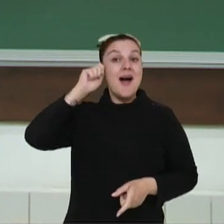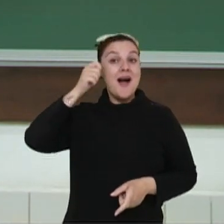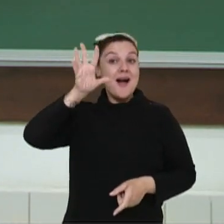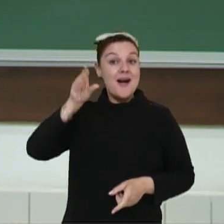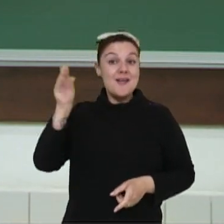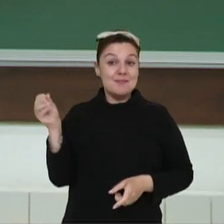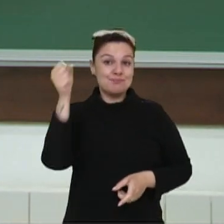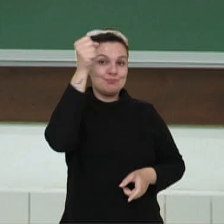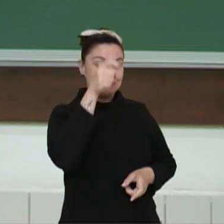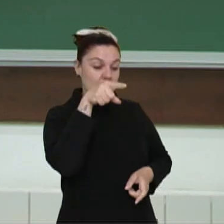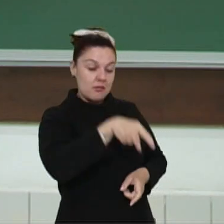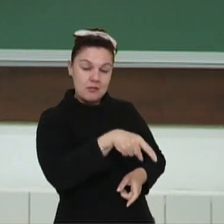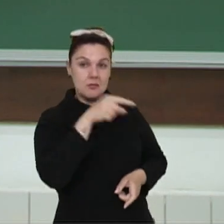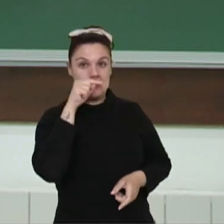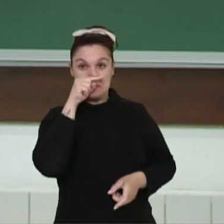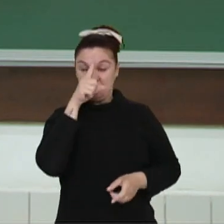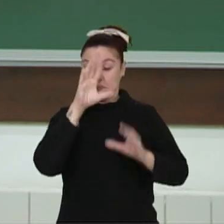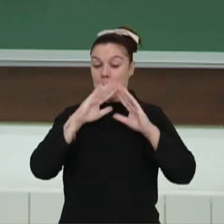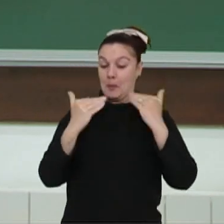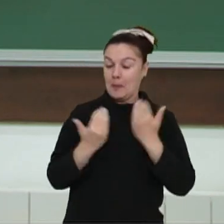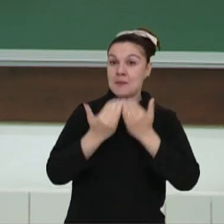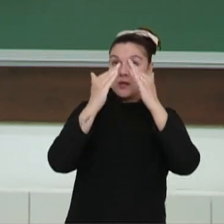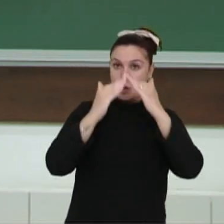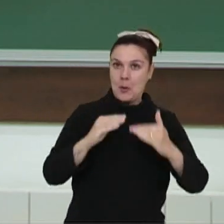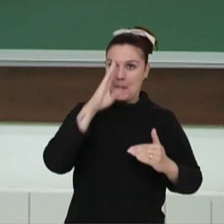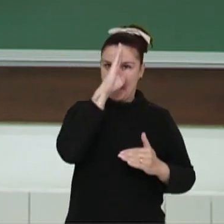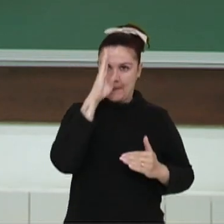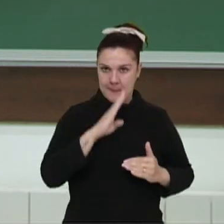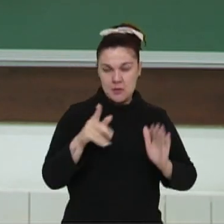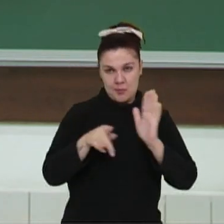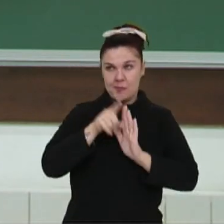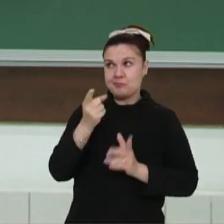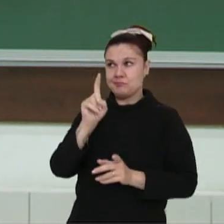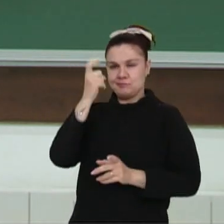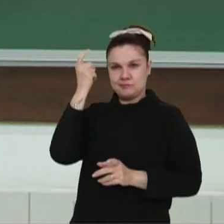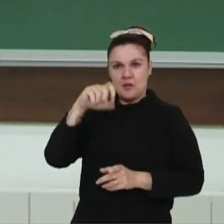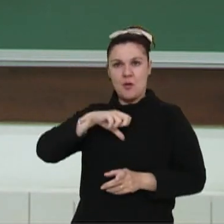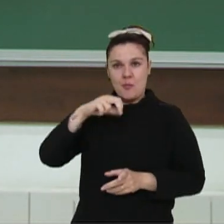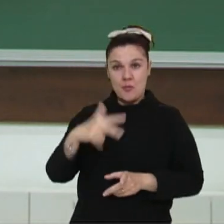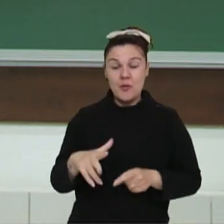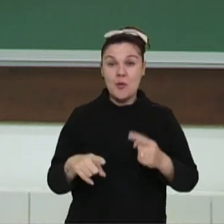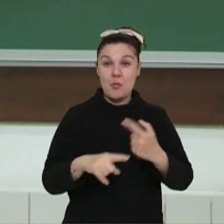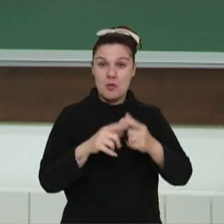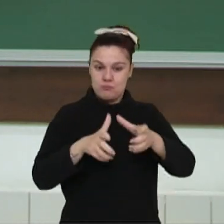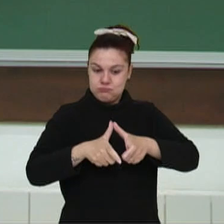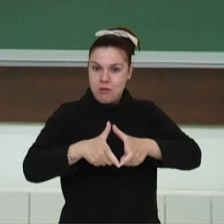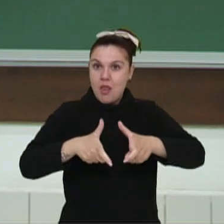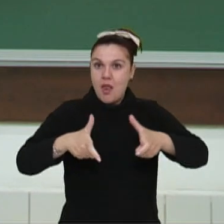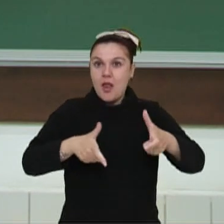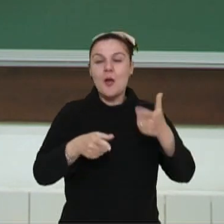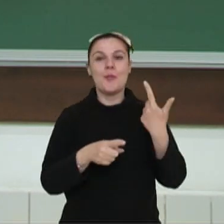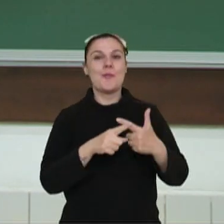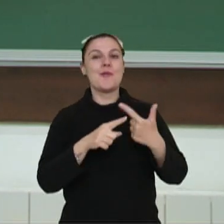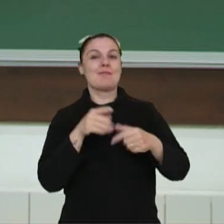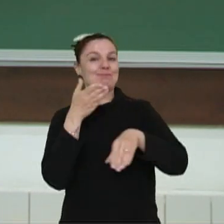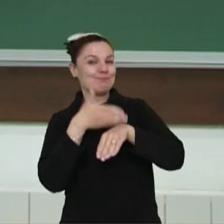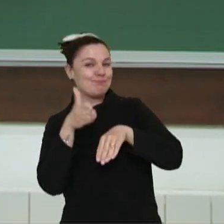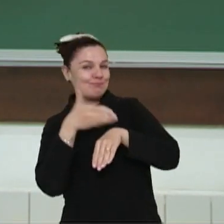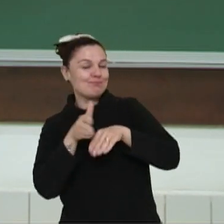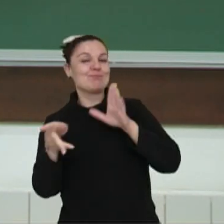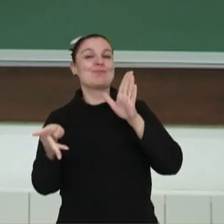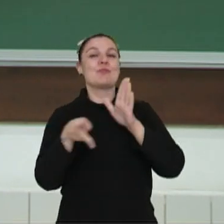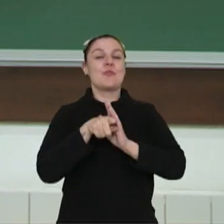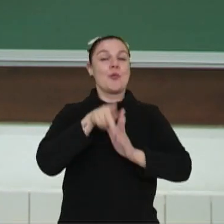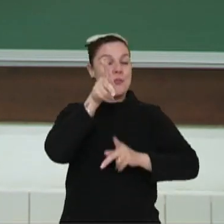Então, a colônia, o Brasil de Portugal, só cresceu graças a muitas dessas técnicas que vieram